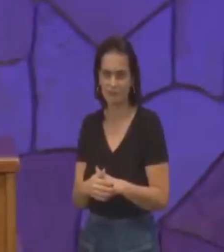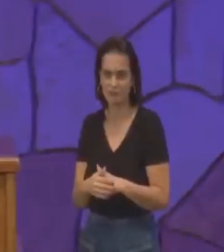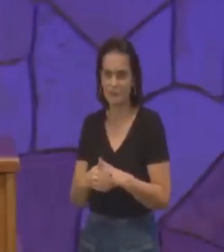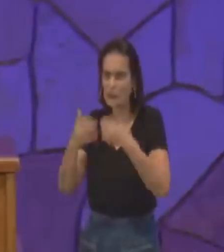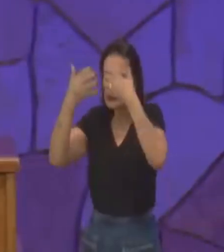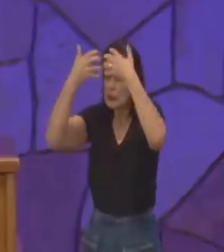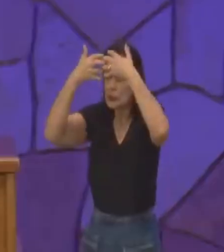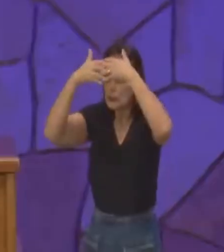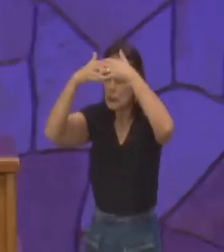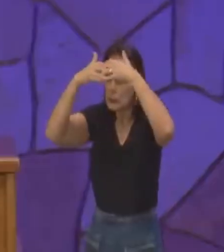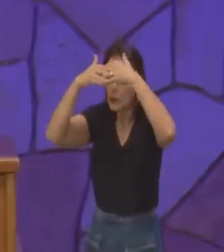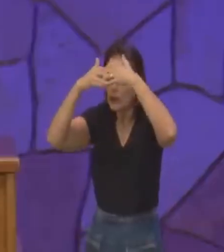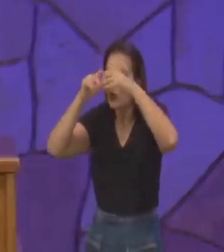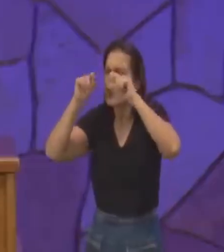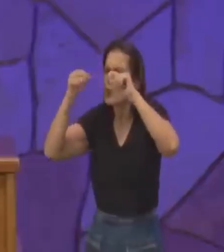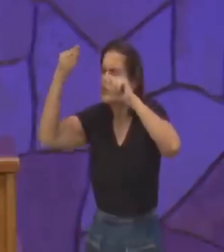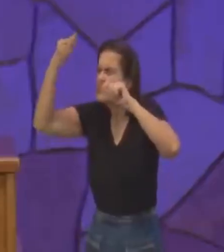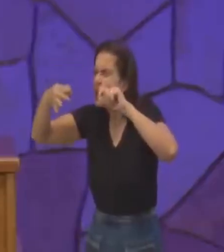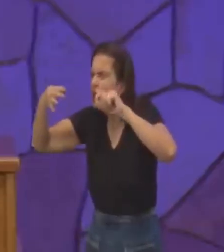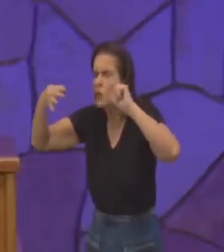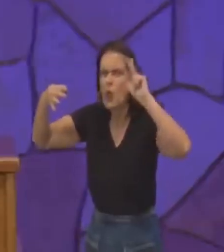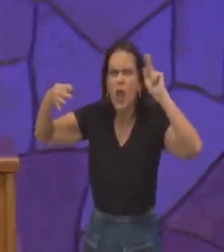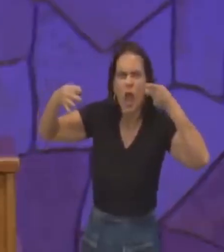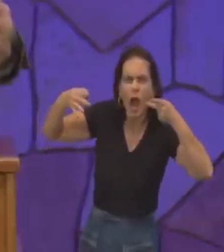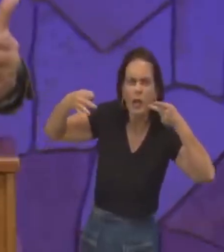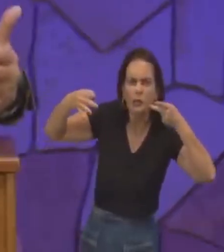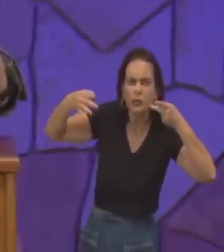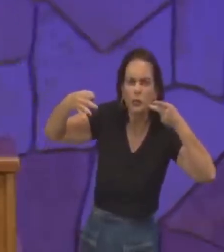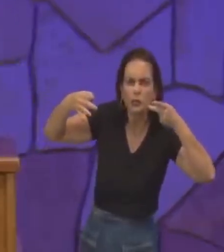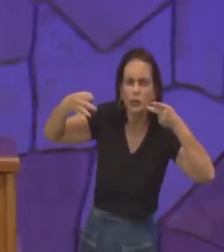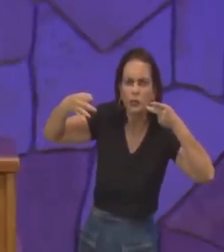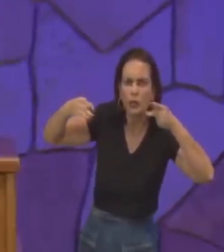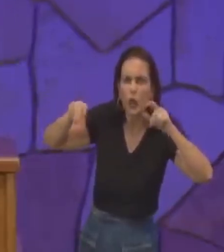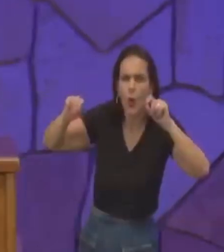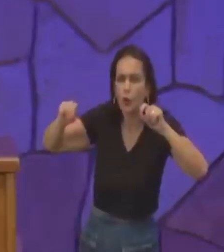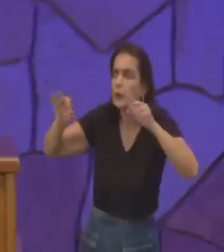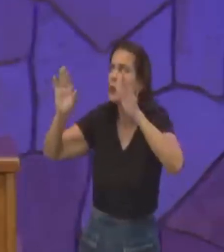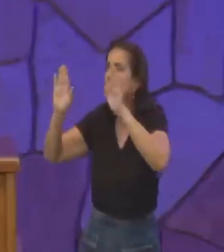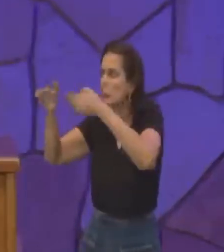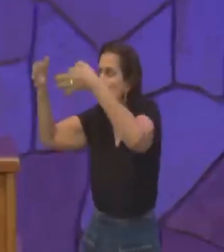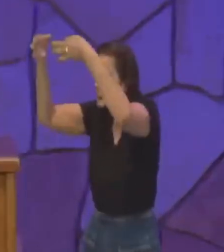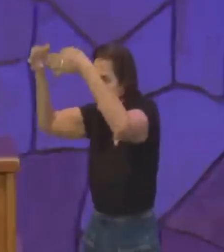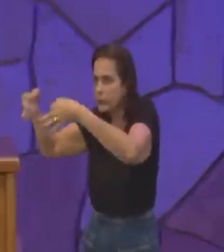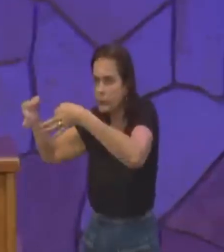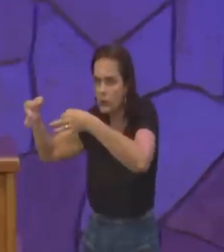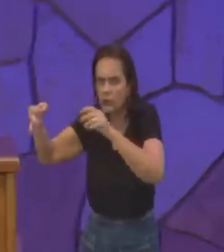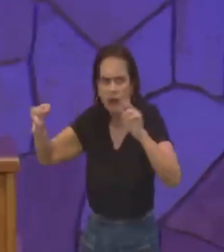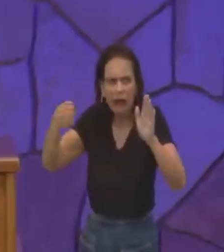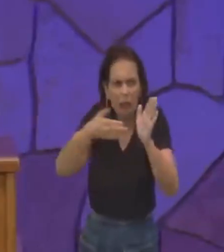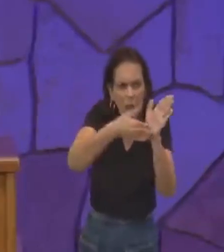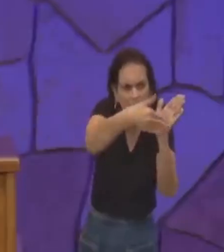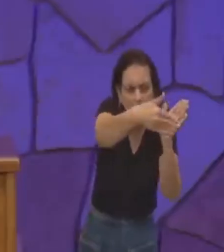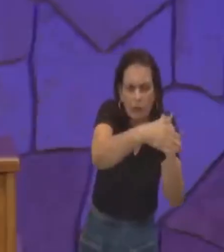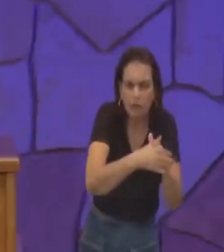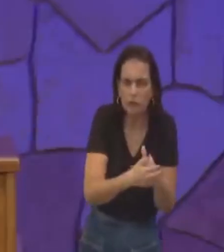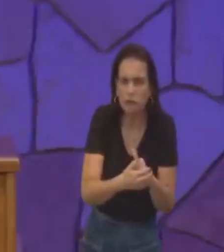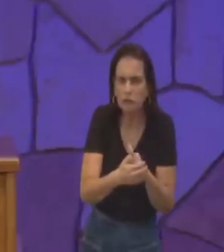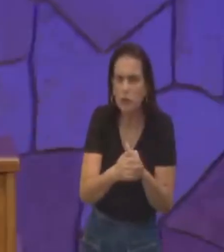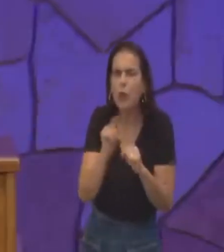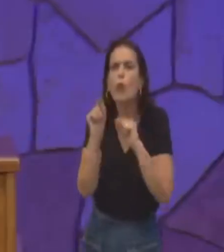discernimento, o que está certo, o que está errado, o que está em ordem e o que está em desordem, o que precisa ser